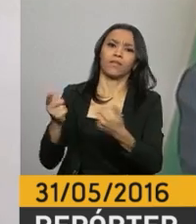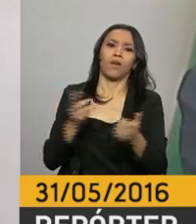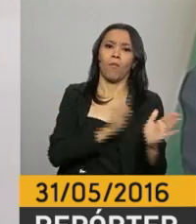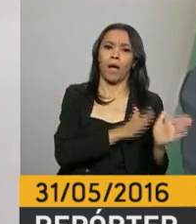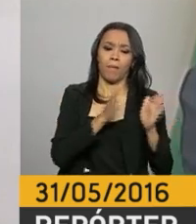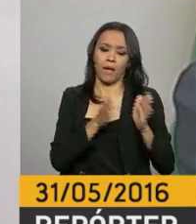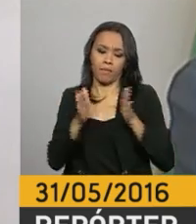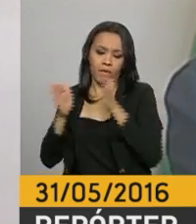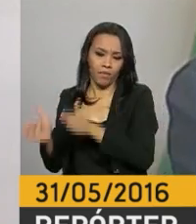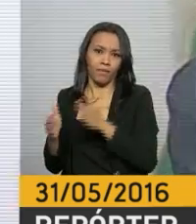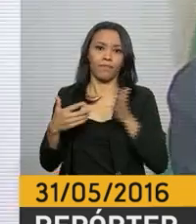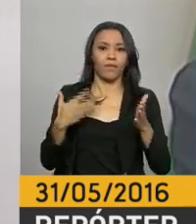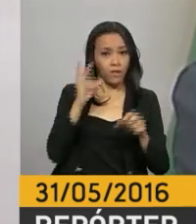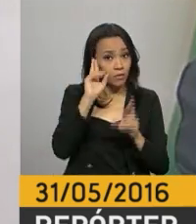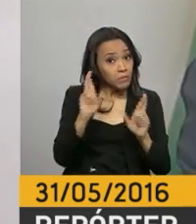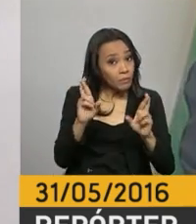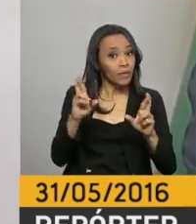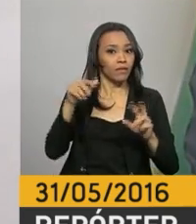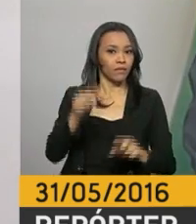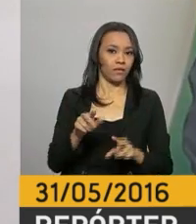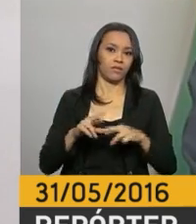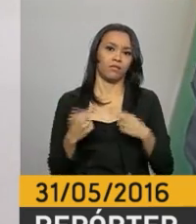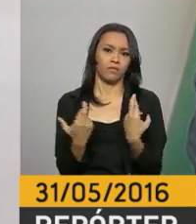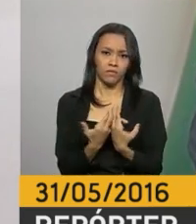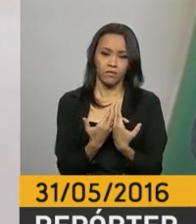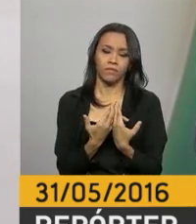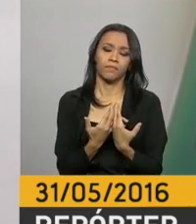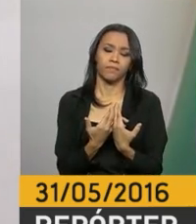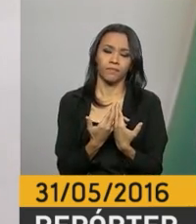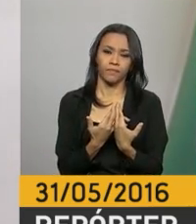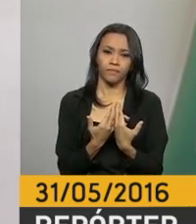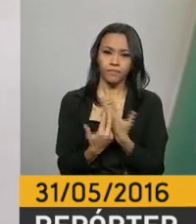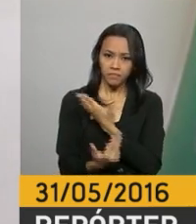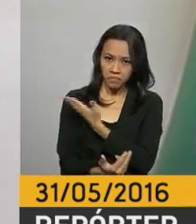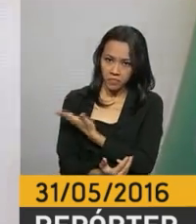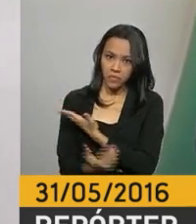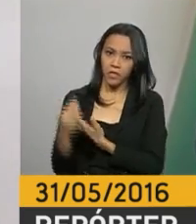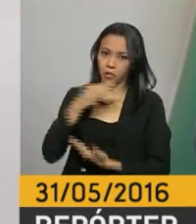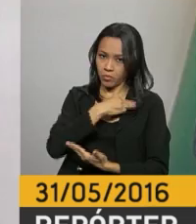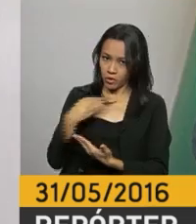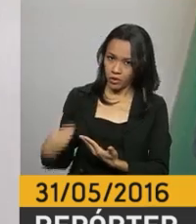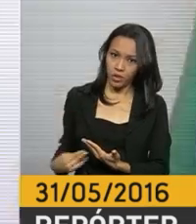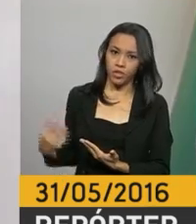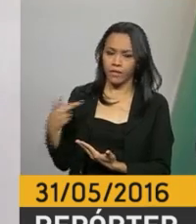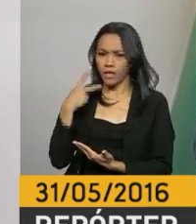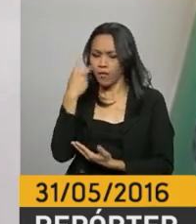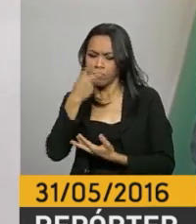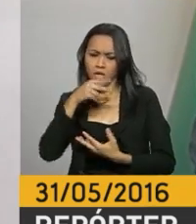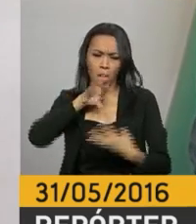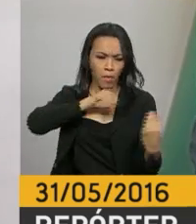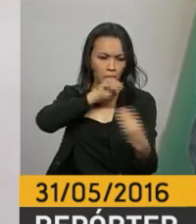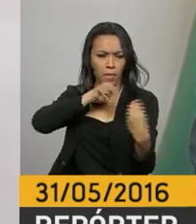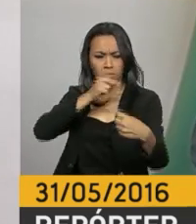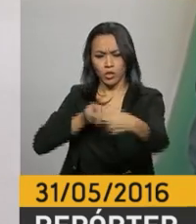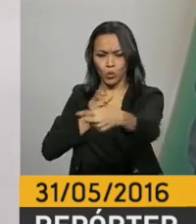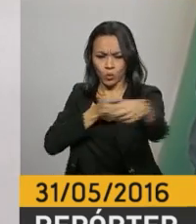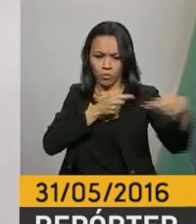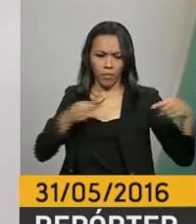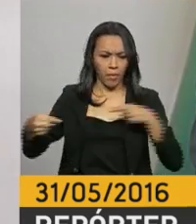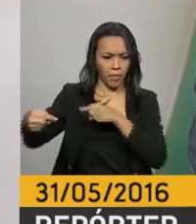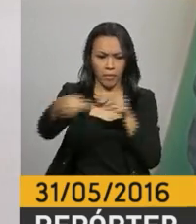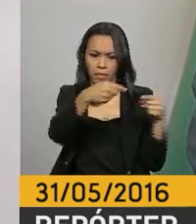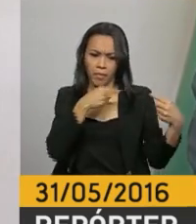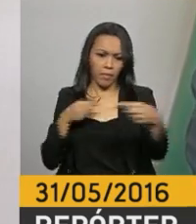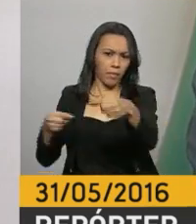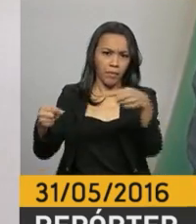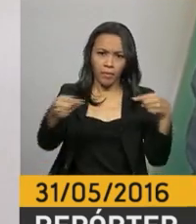nesta reunião, em face de fórmulas que o senhor ministro apontará aos senhores e da discussão que aqui se dará, o